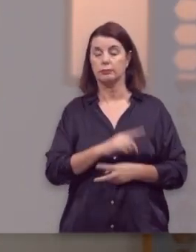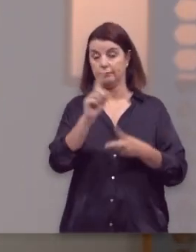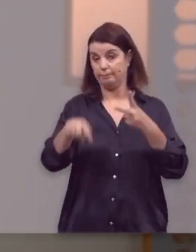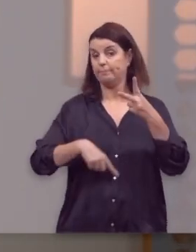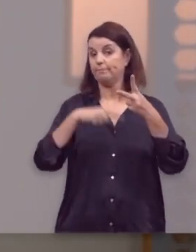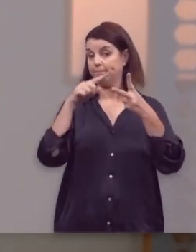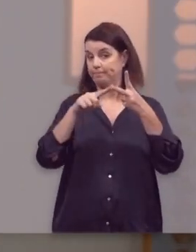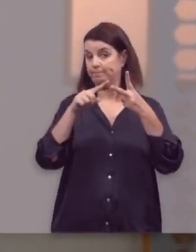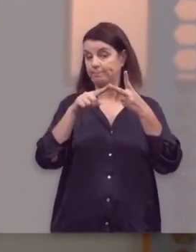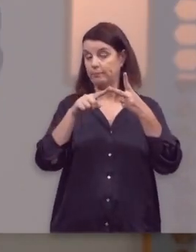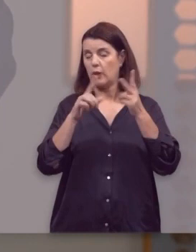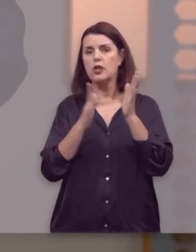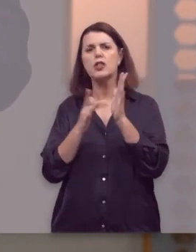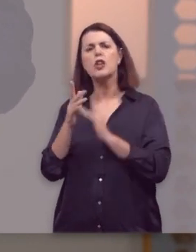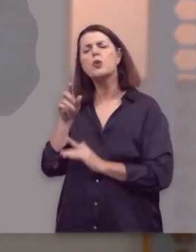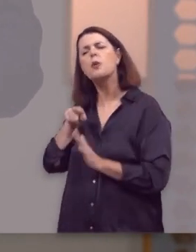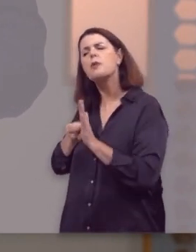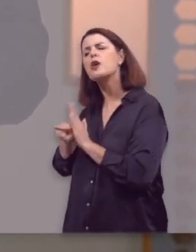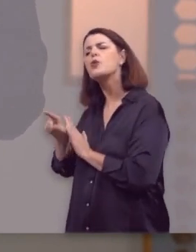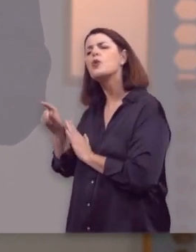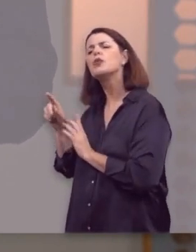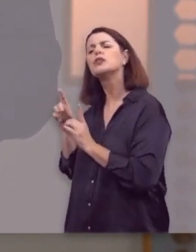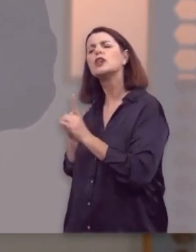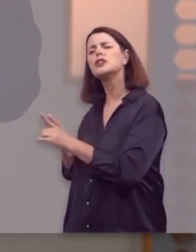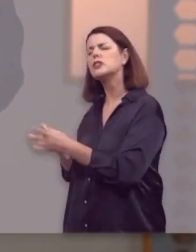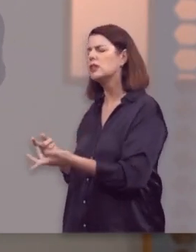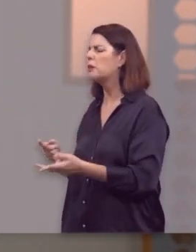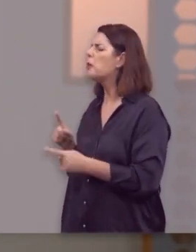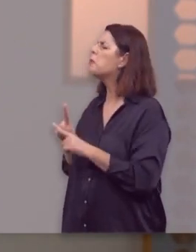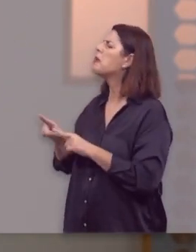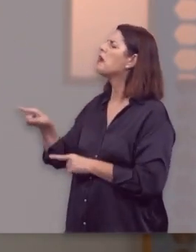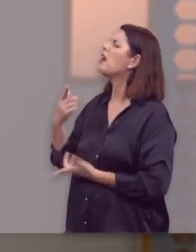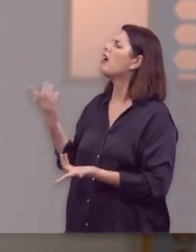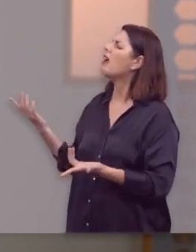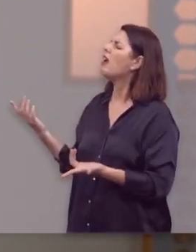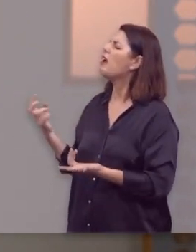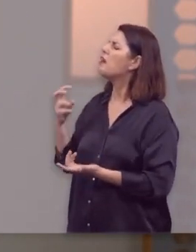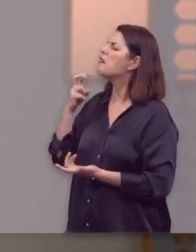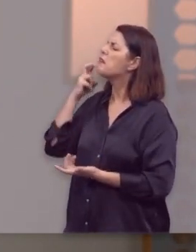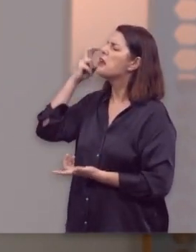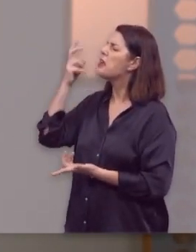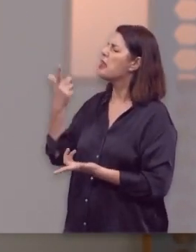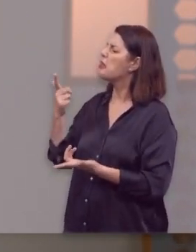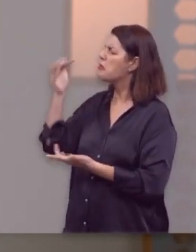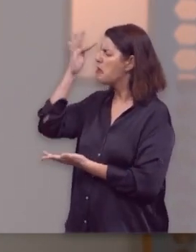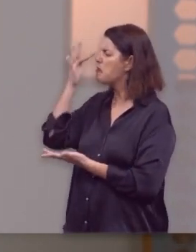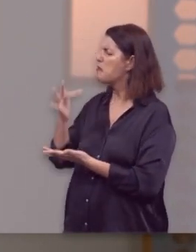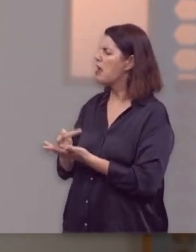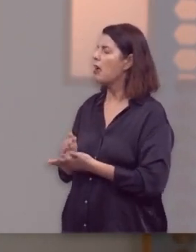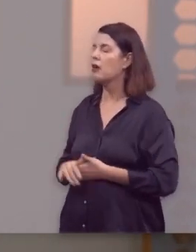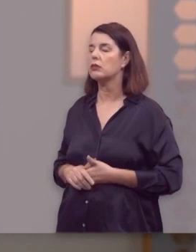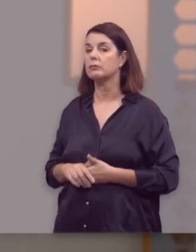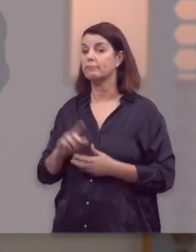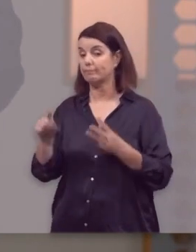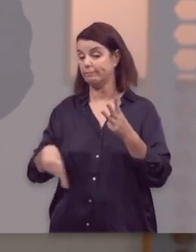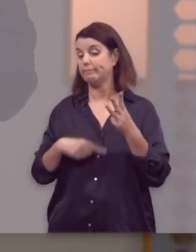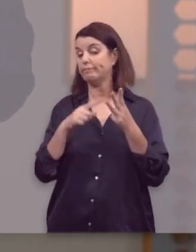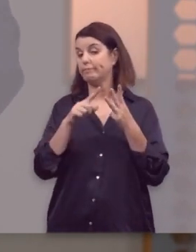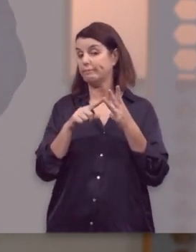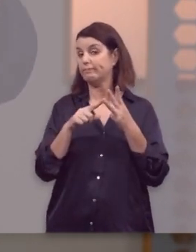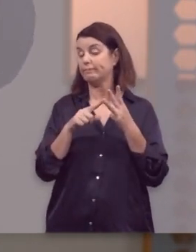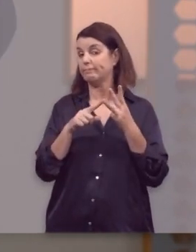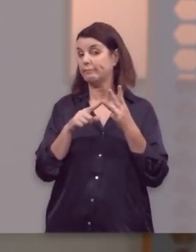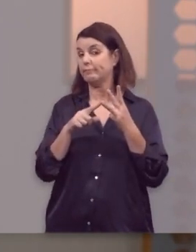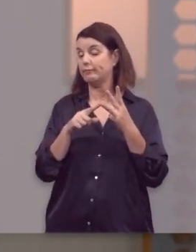A segunda pergunta é de Jesus aos discípulos: por que sois assim tímidos? Como é que não tendes fé? A terceira